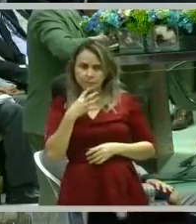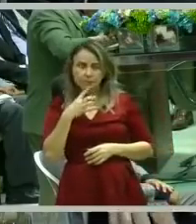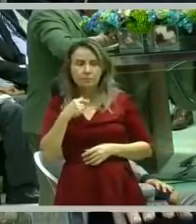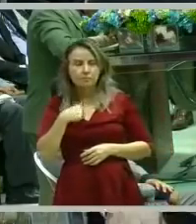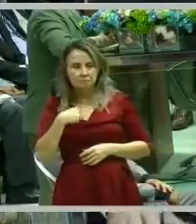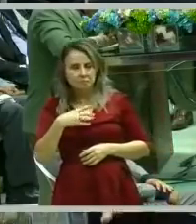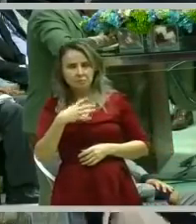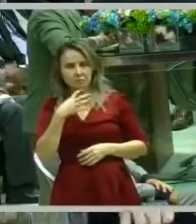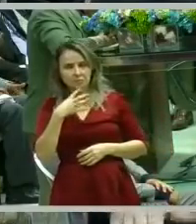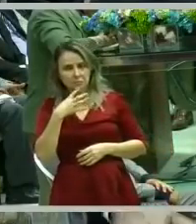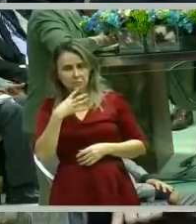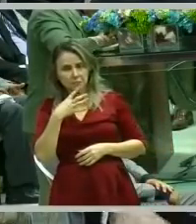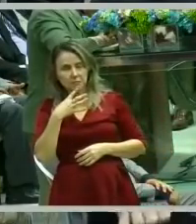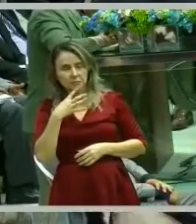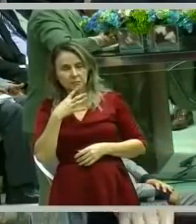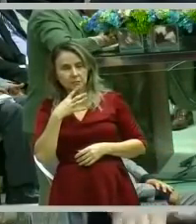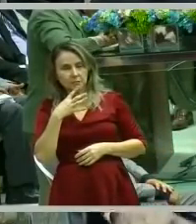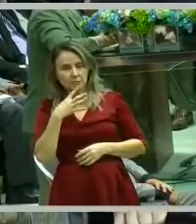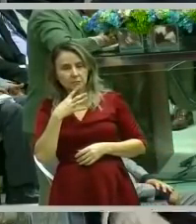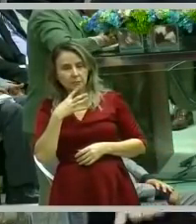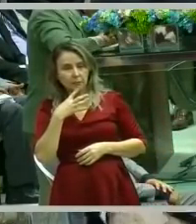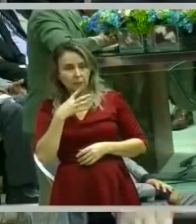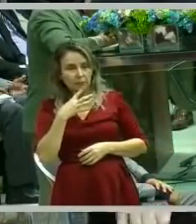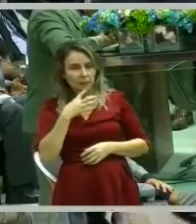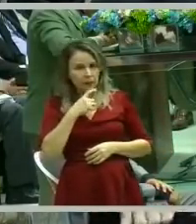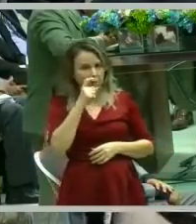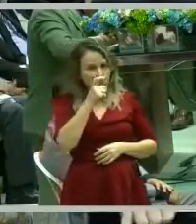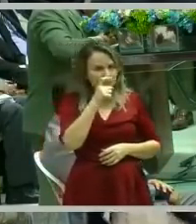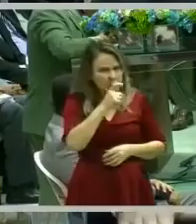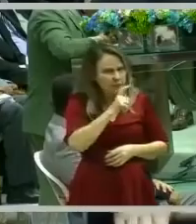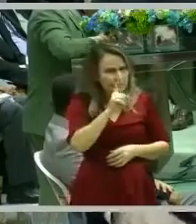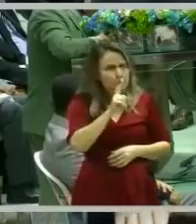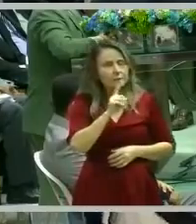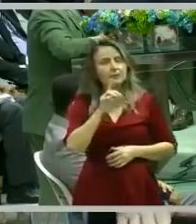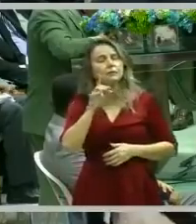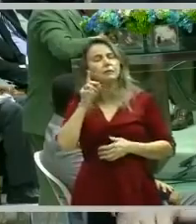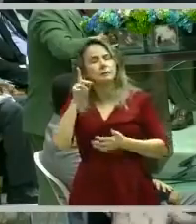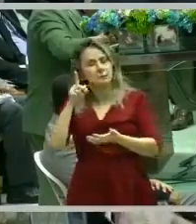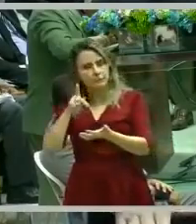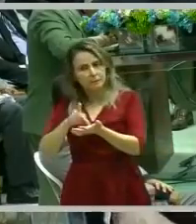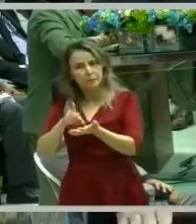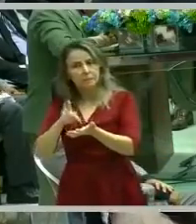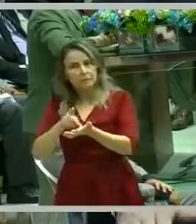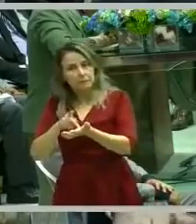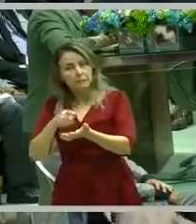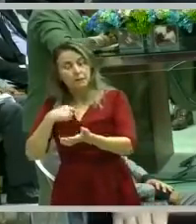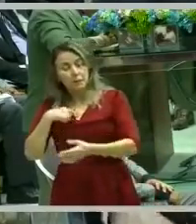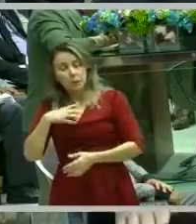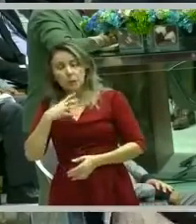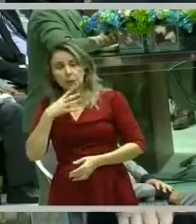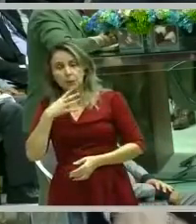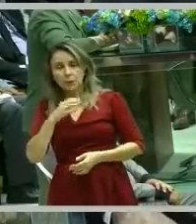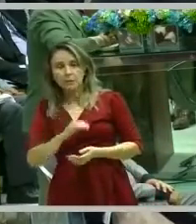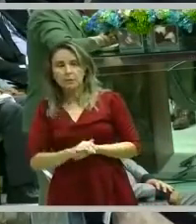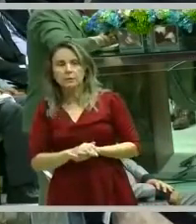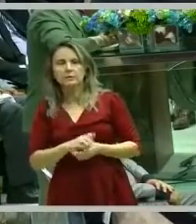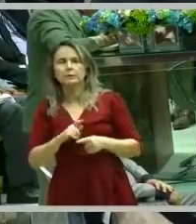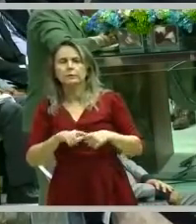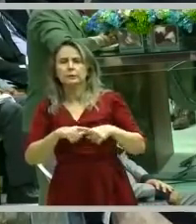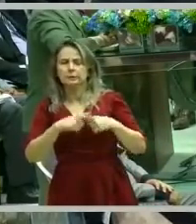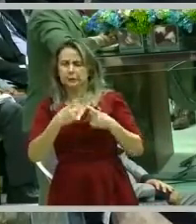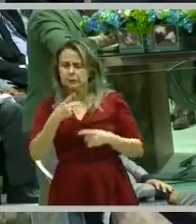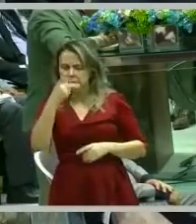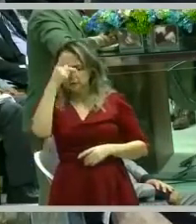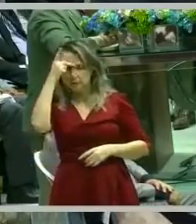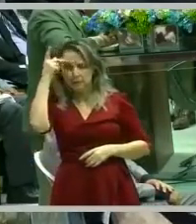Eu conheço, não é história de carochinha, não, são fatos que eu conheço. Agora, irmão, quem serve a Deus,